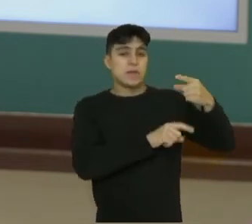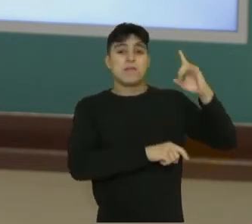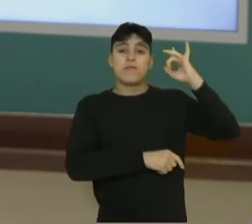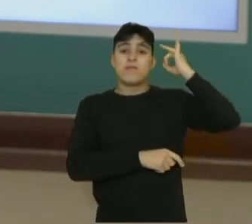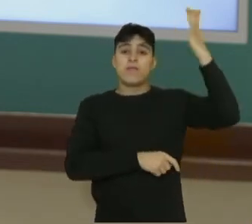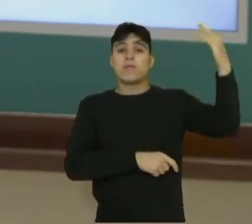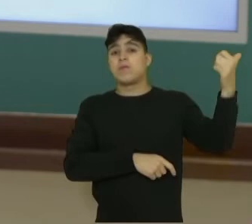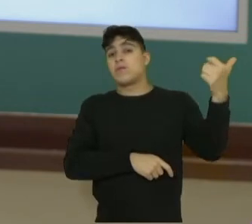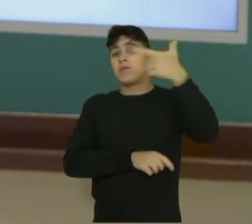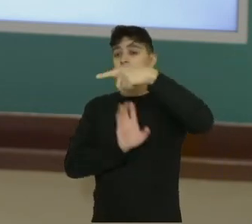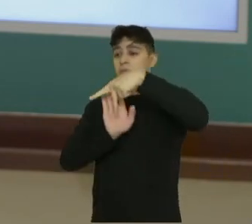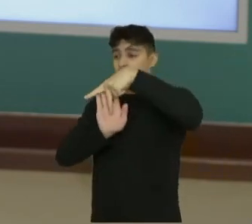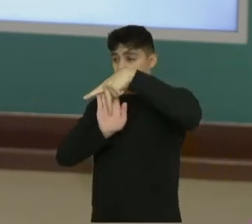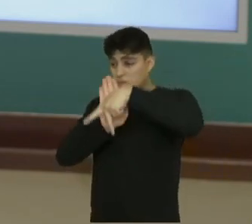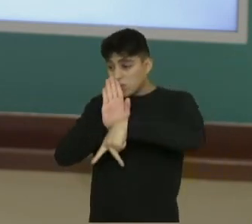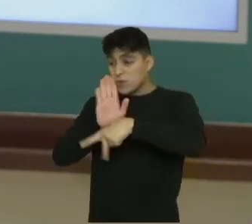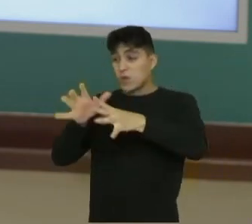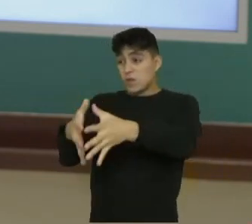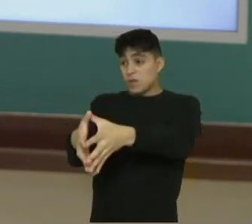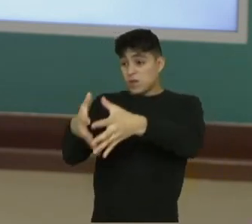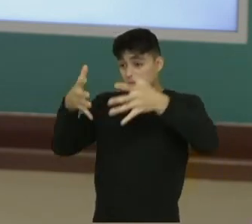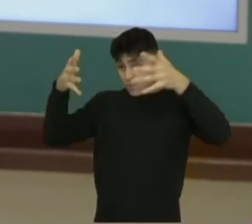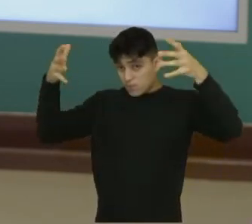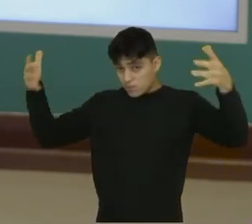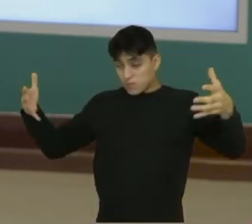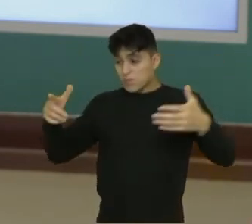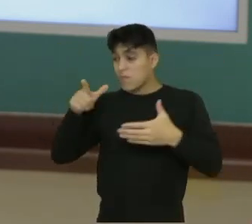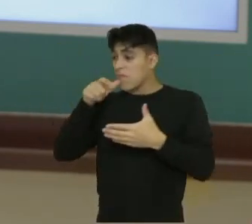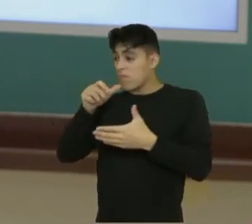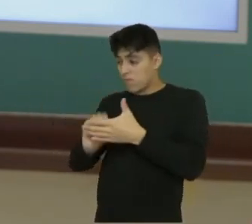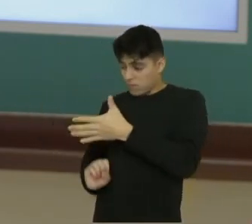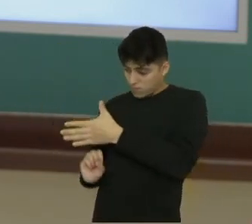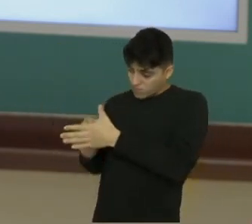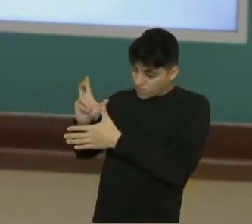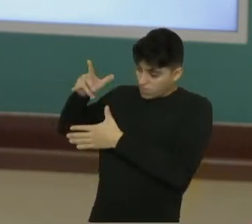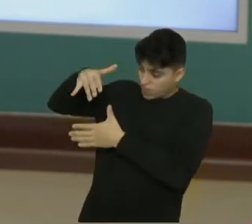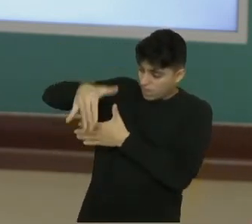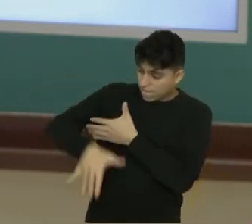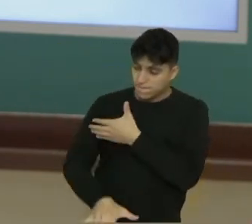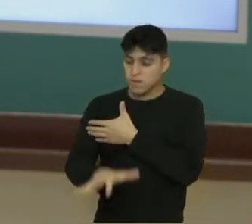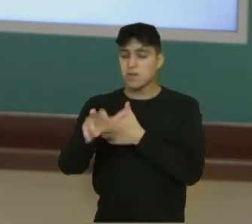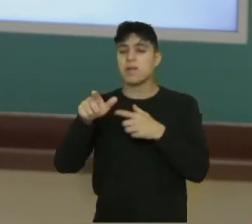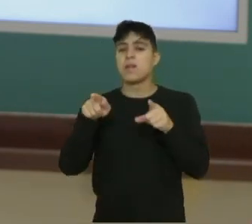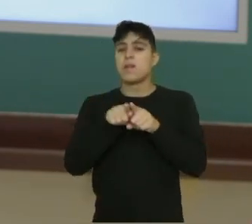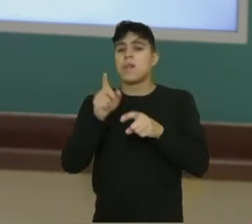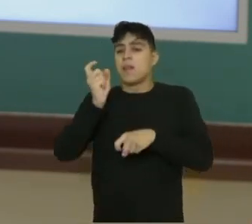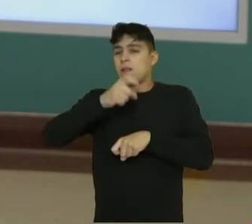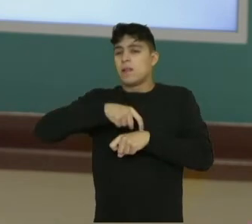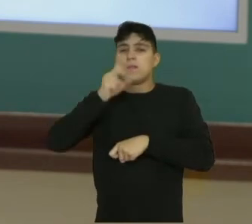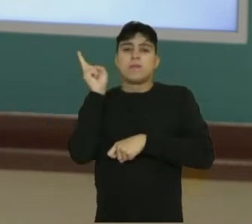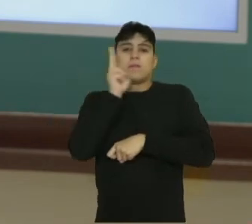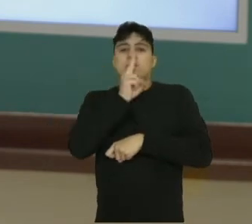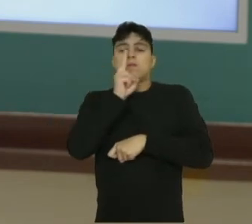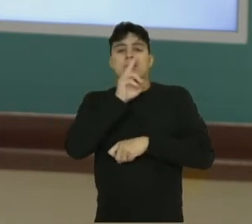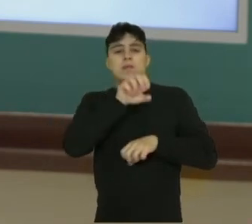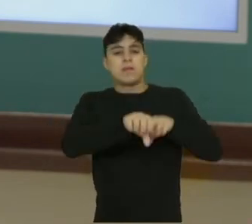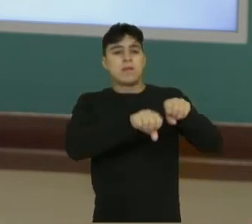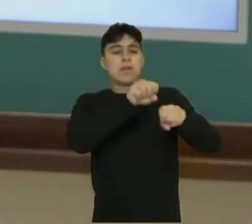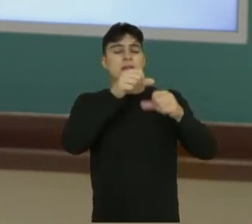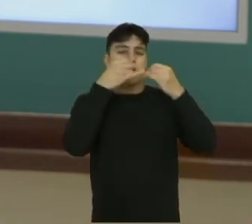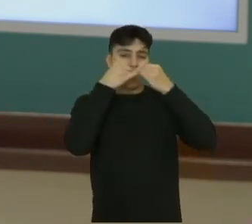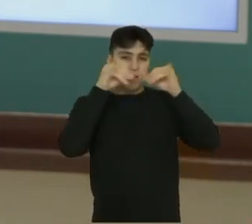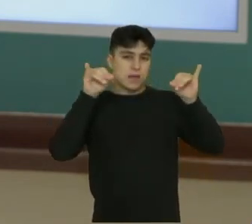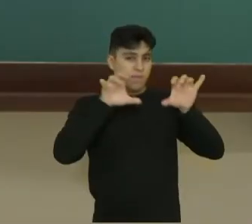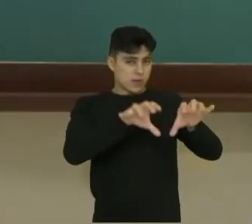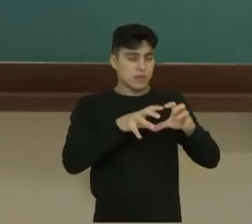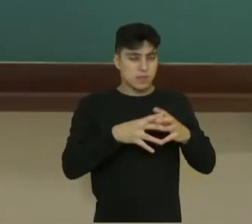fácil do que ter um projeto muito grandioso com relação à hidrelétrica, né? E também, no momento de emergência, a gente pode utilizar essa energia para isso.